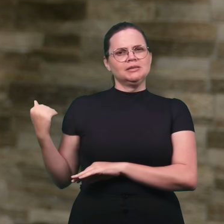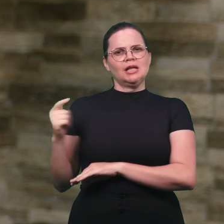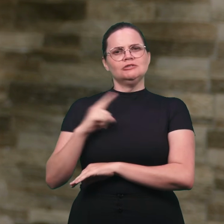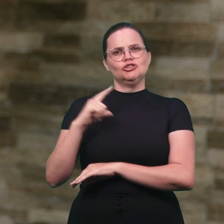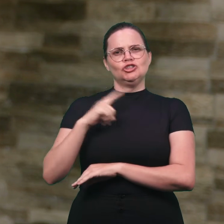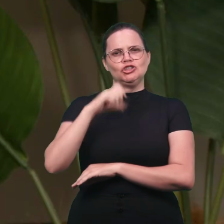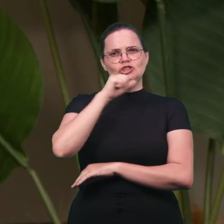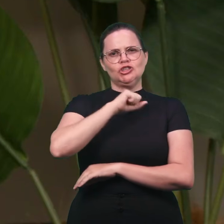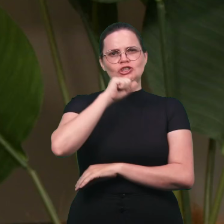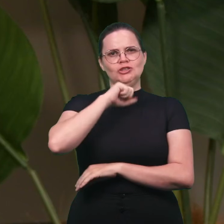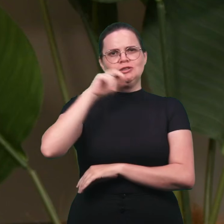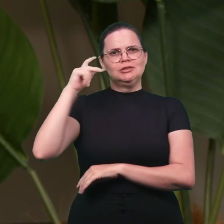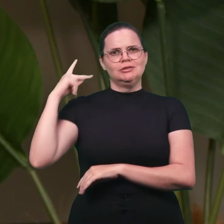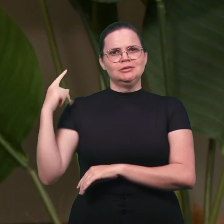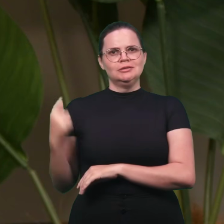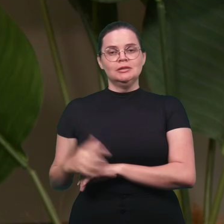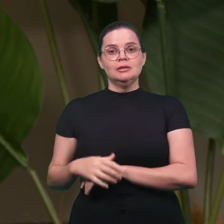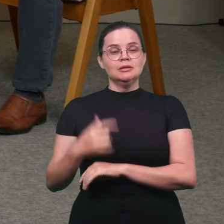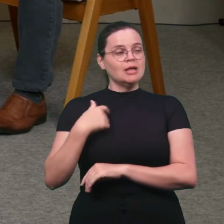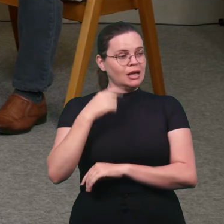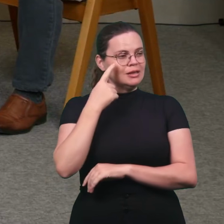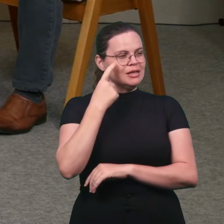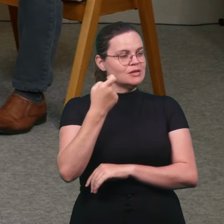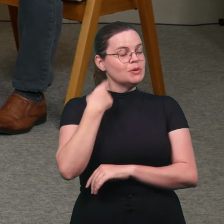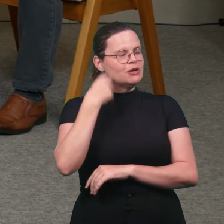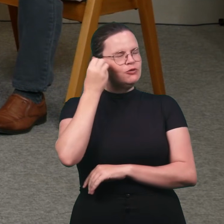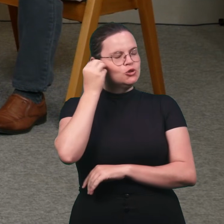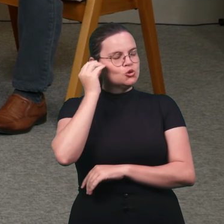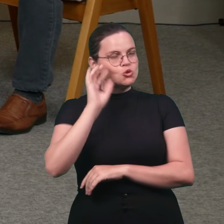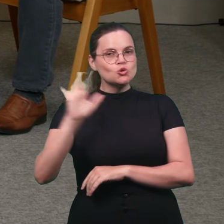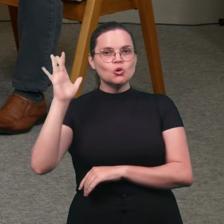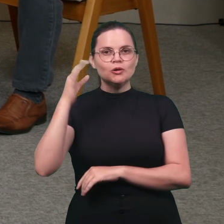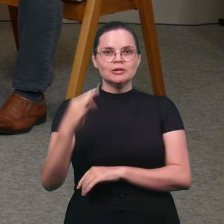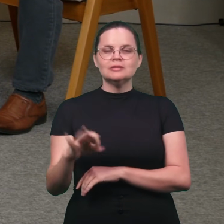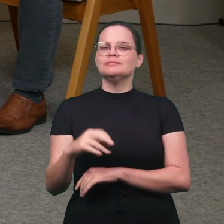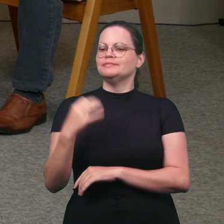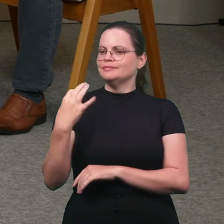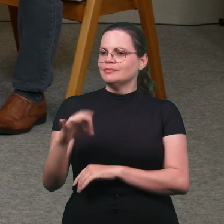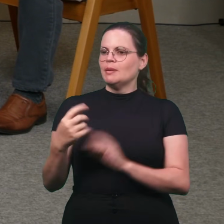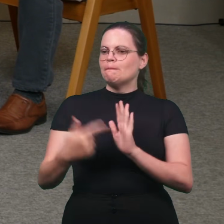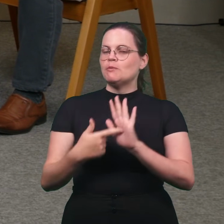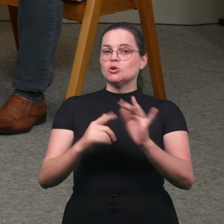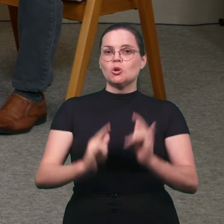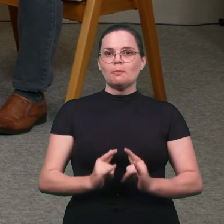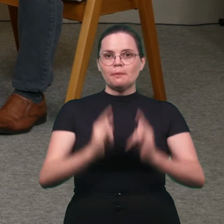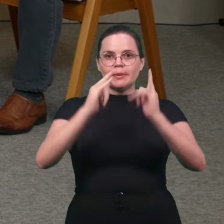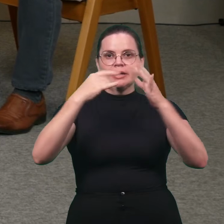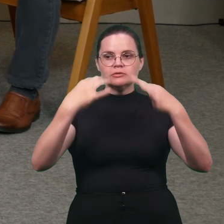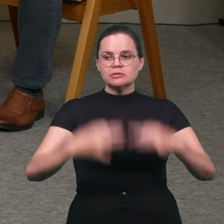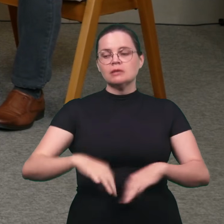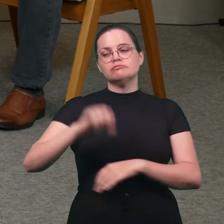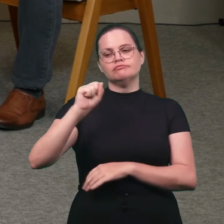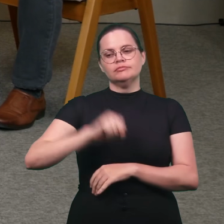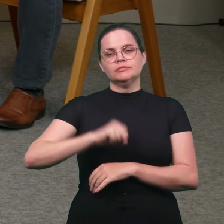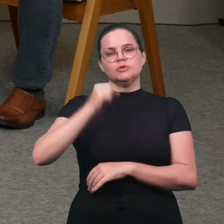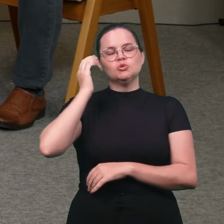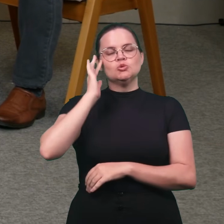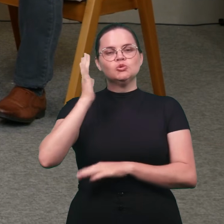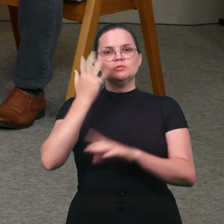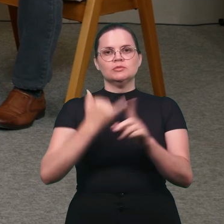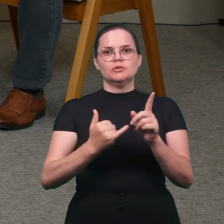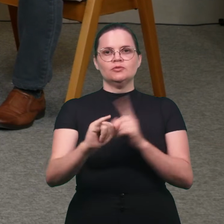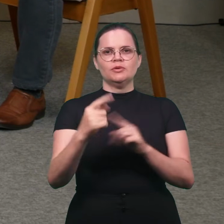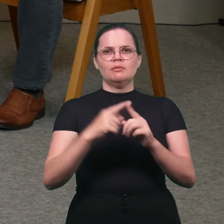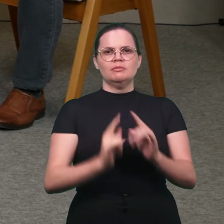lá. E o interessante é que foi um sonho, né? Um sonho. Um sonho, o Senhor mostrou exatamente o prédio, né? É, um sonho profético. Só